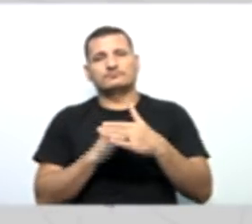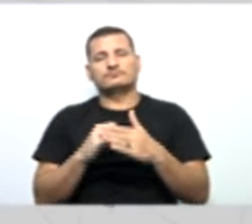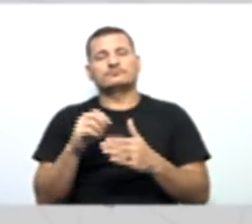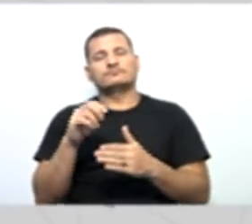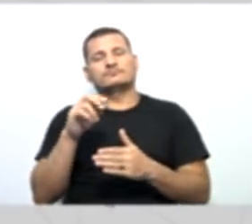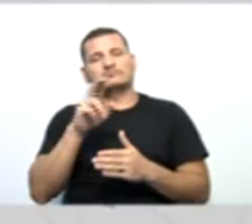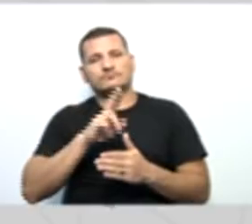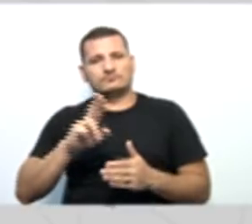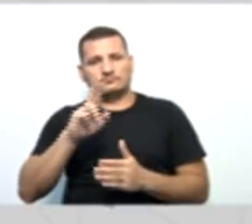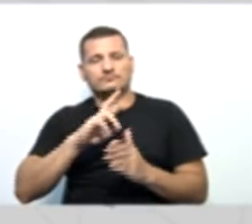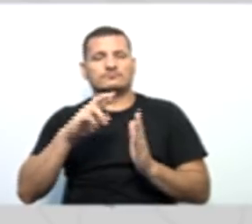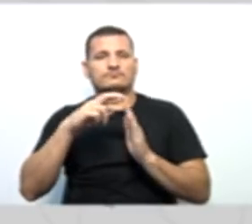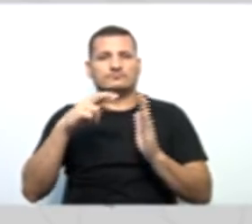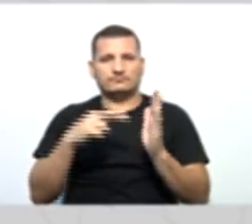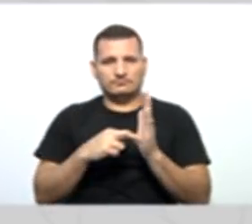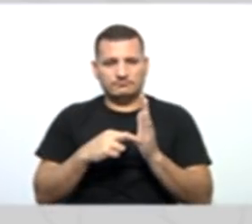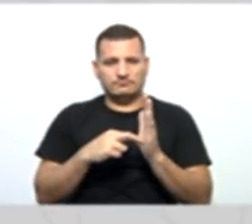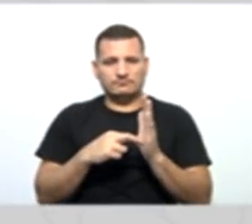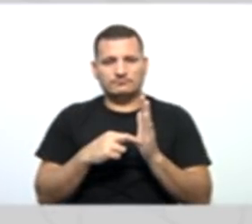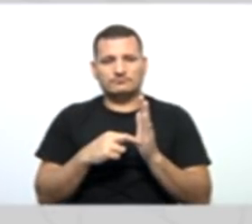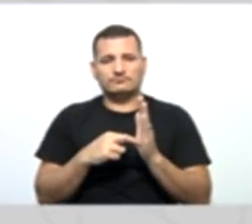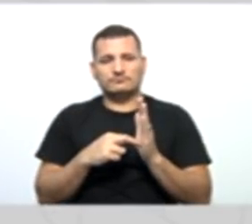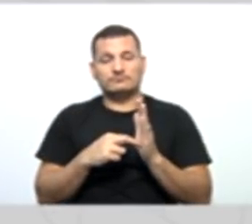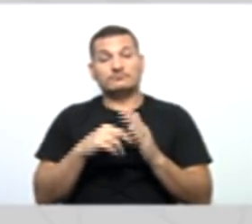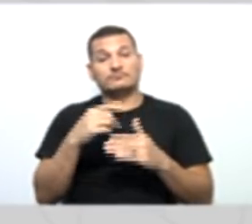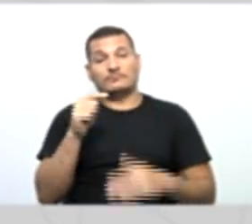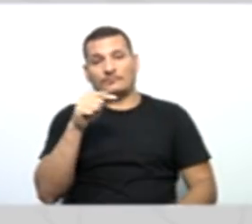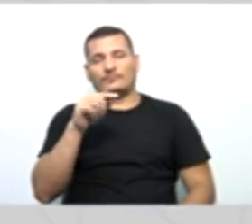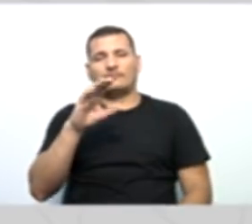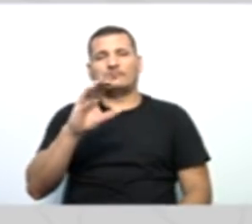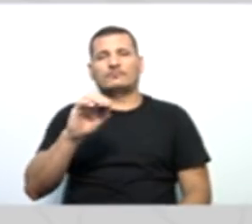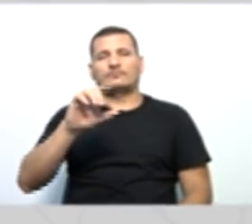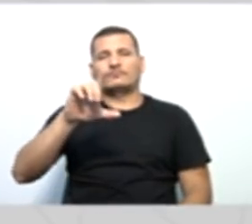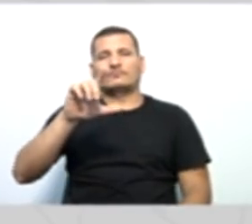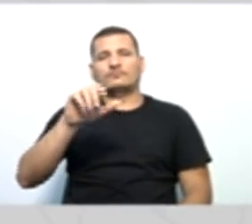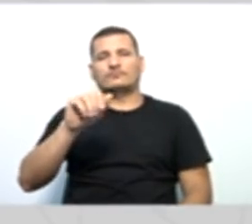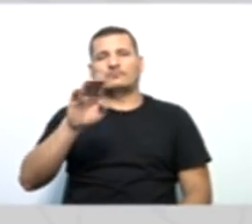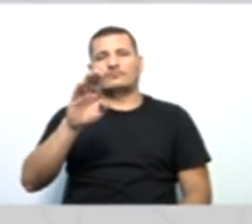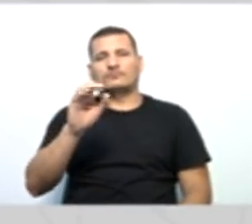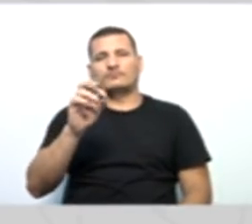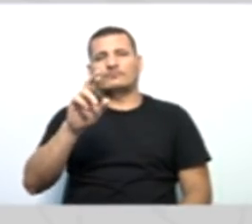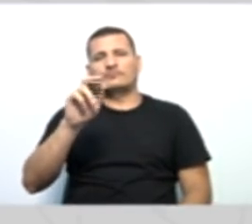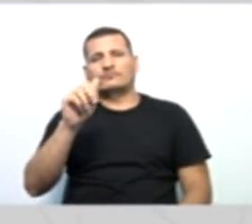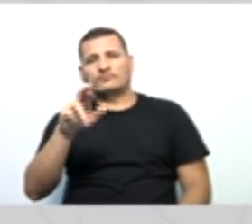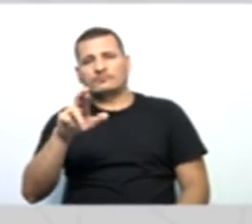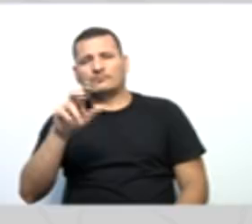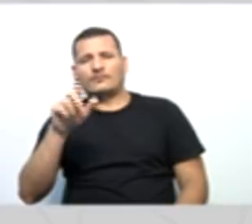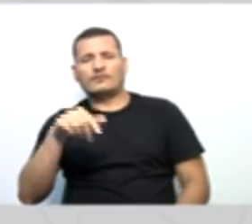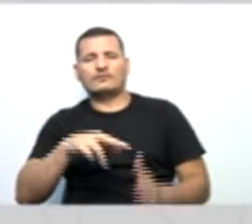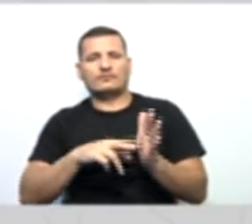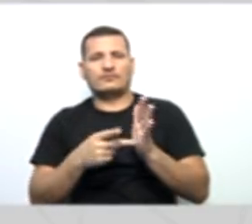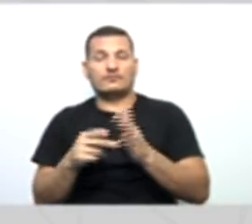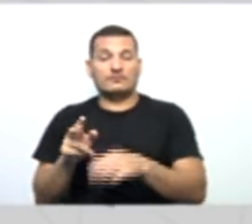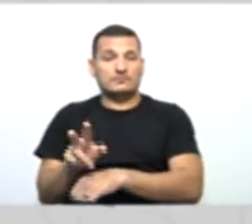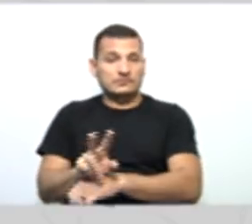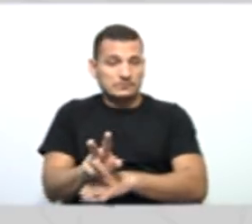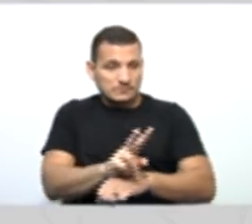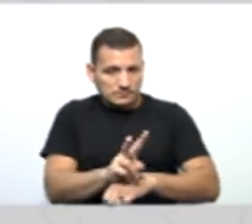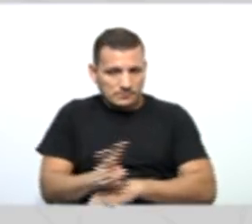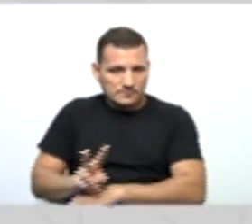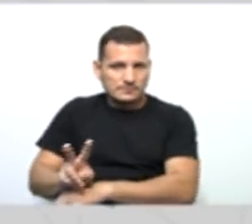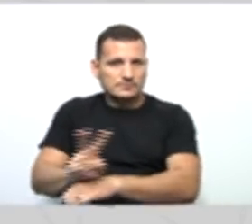normas regulamentadoras. Inclusive, esse colaborar tem muito a ver com fiscalizar. É isso mesmo. Você